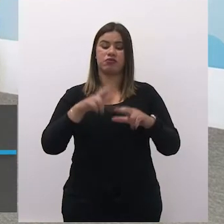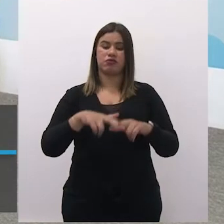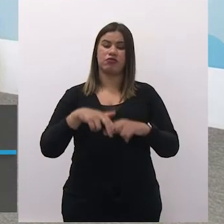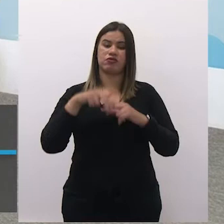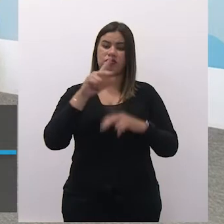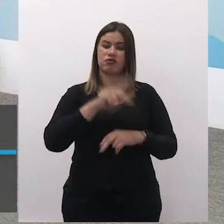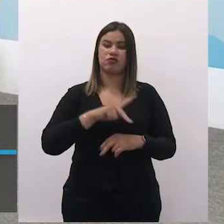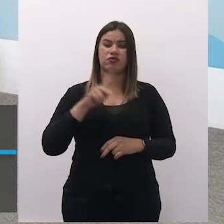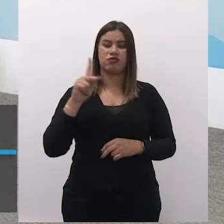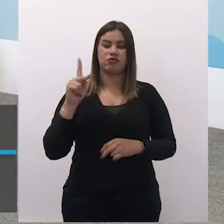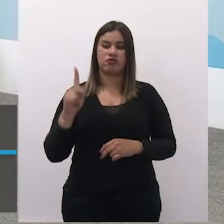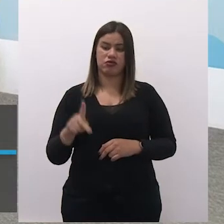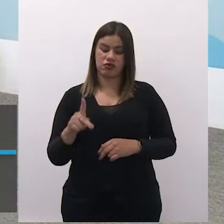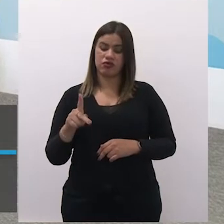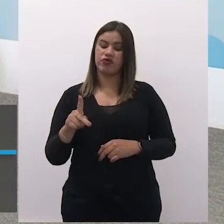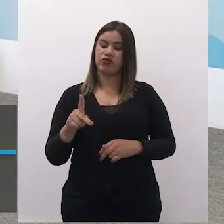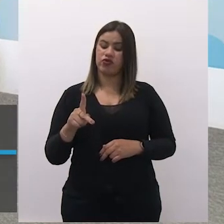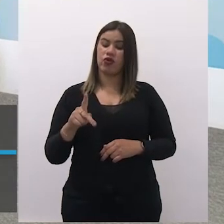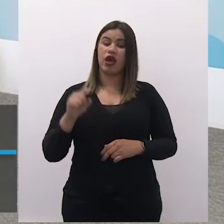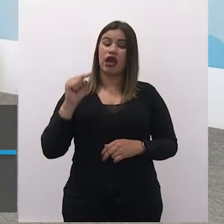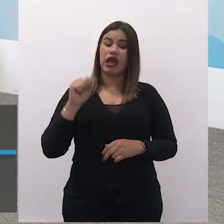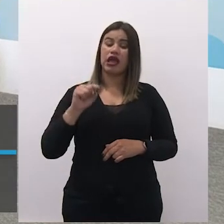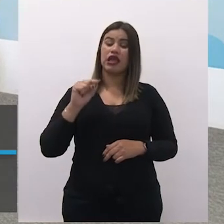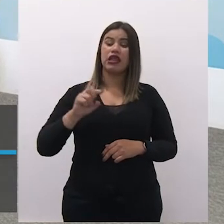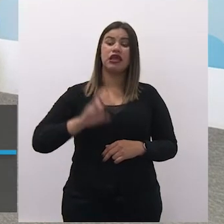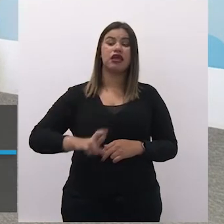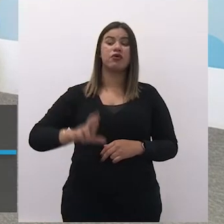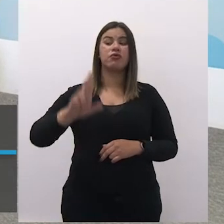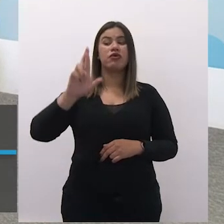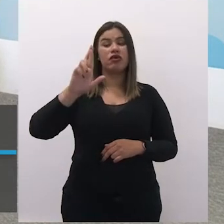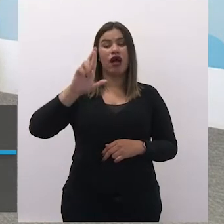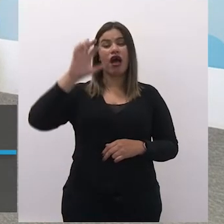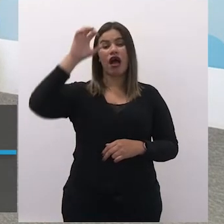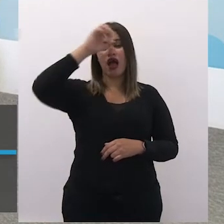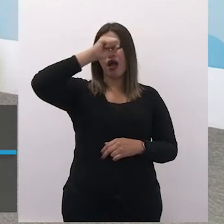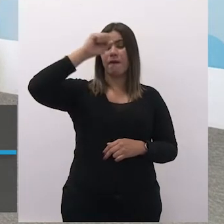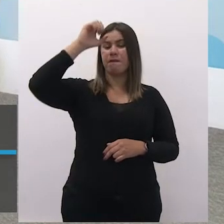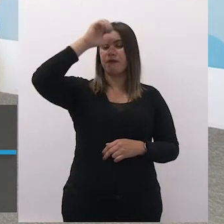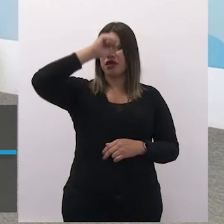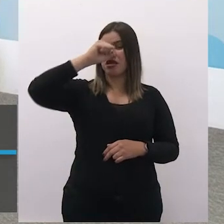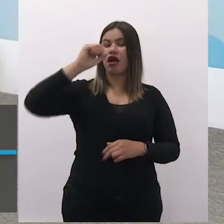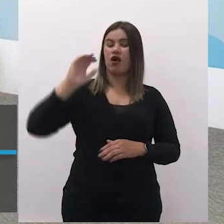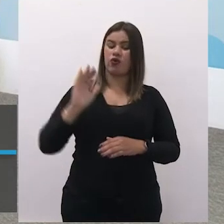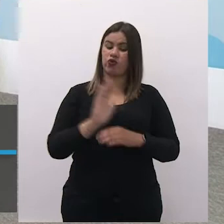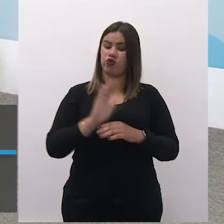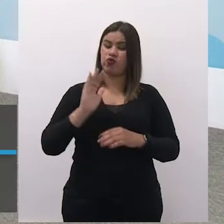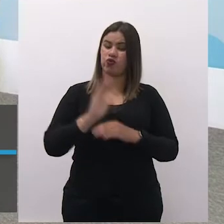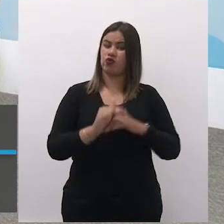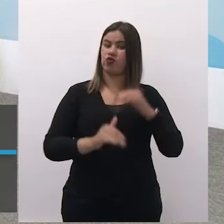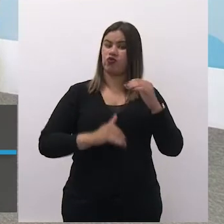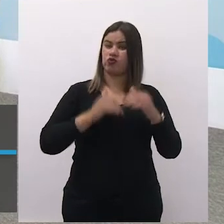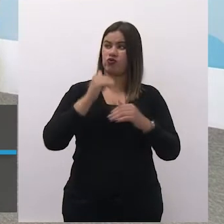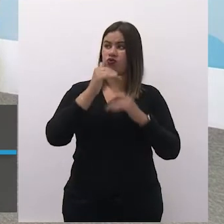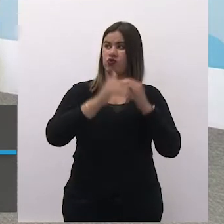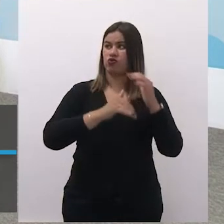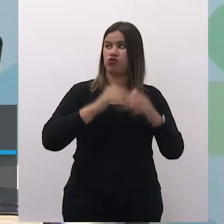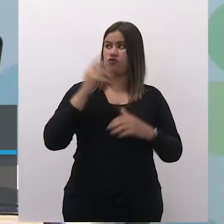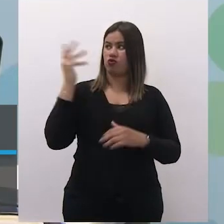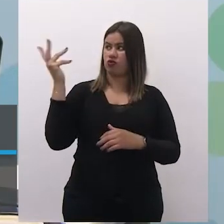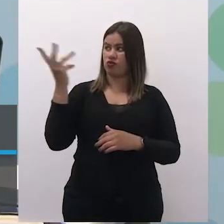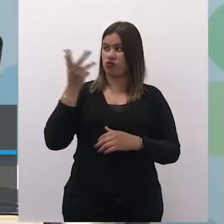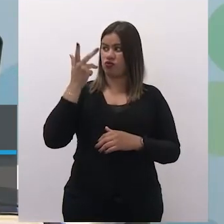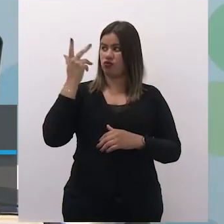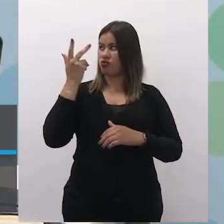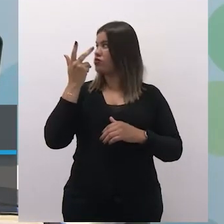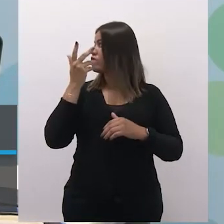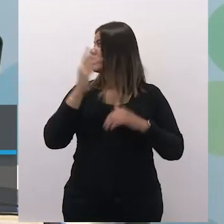não somente com aquele que tem o conhecimento, que vai desenvolver as habilidades e competências propostas pelo